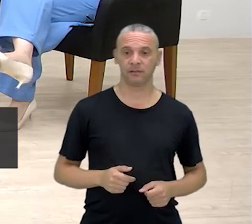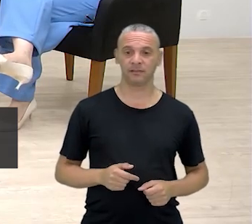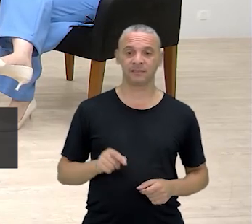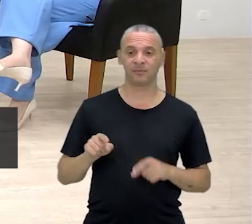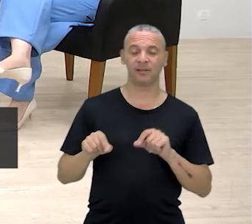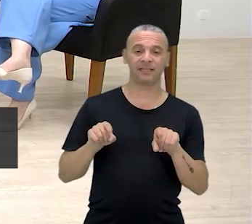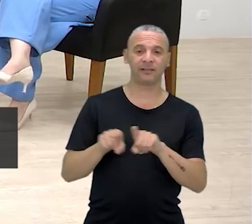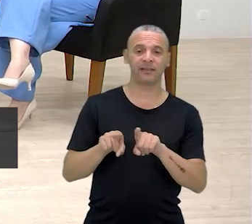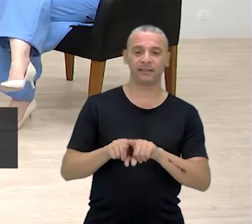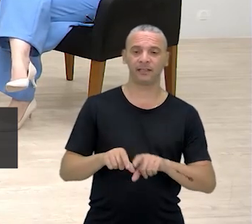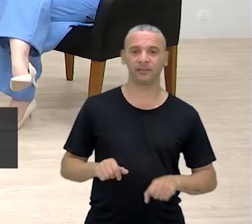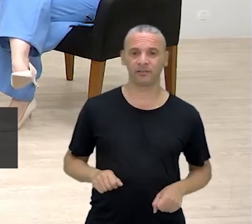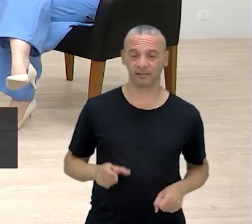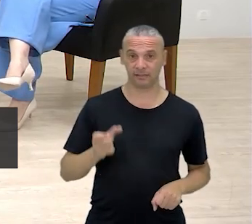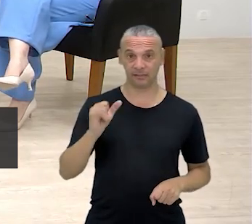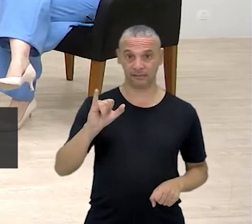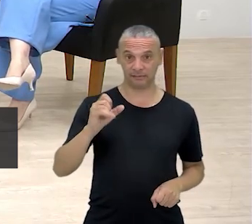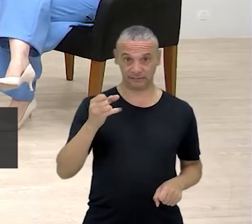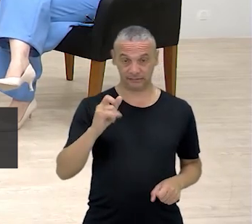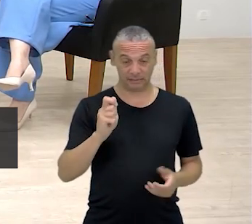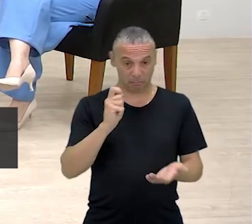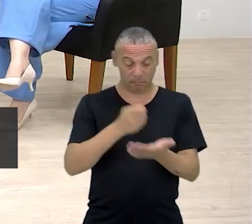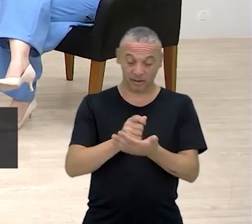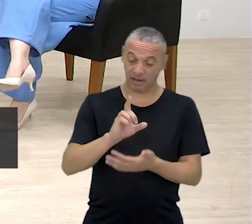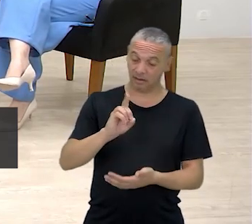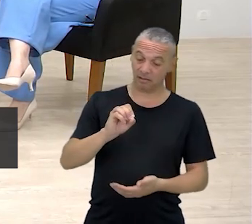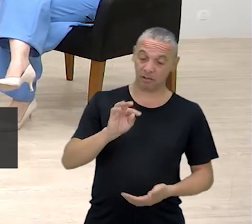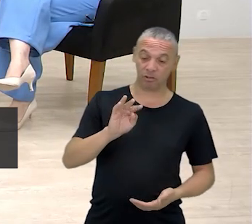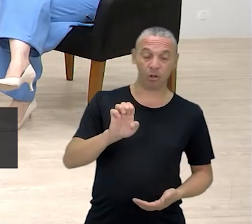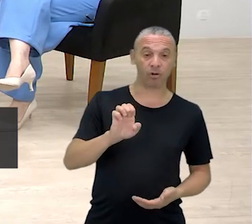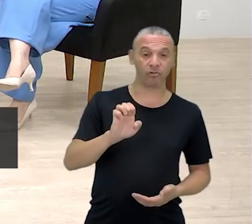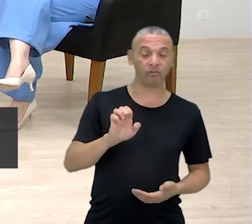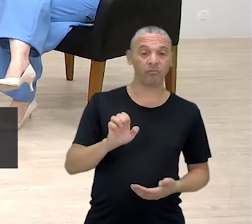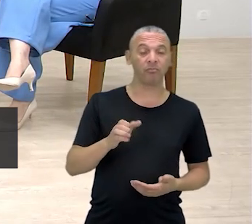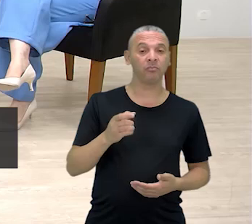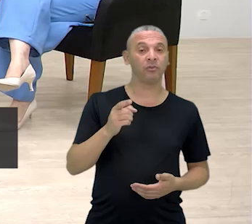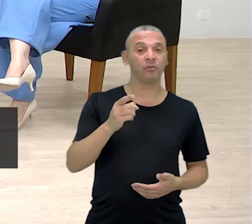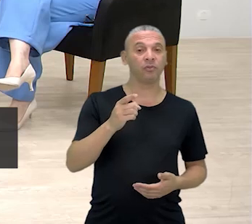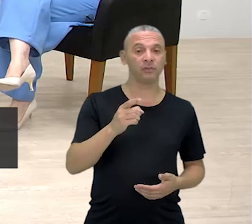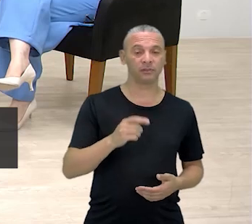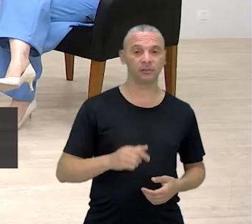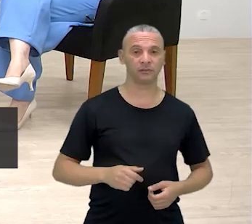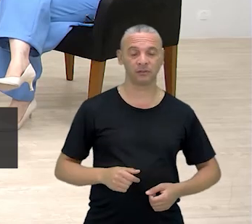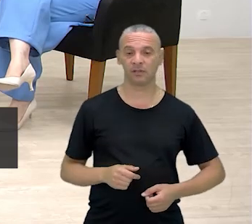se você tivesse um dote para oferecer, cadê ela?